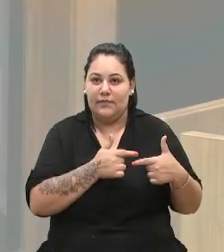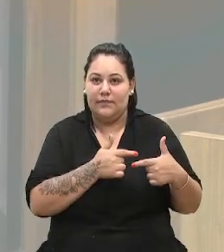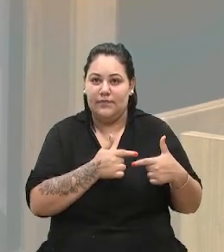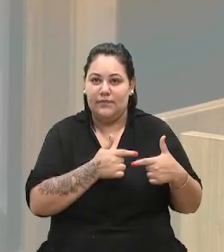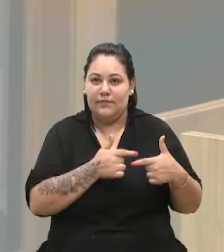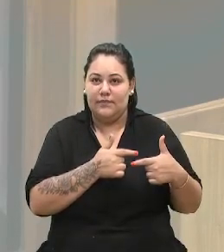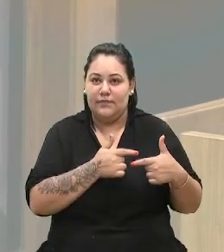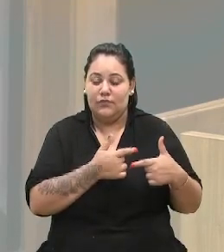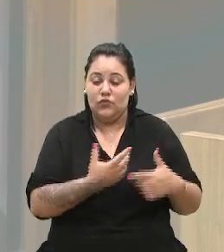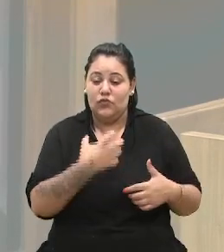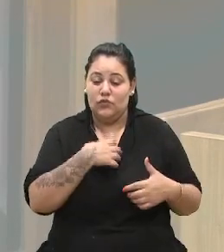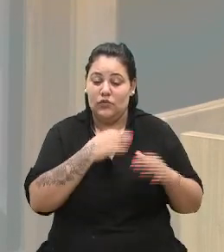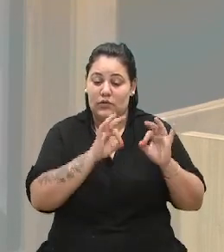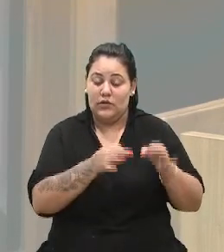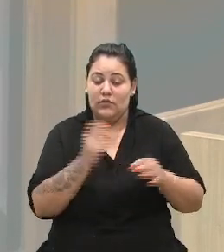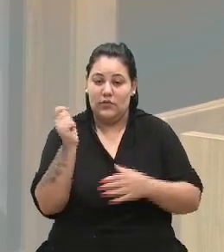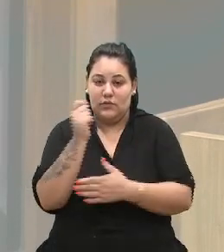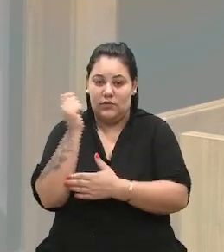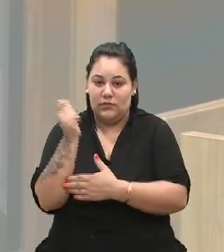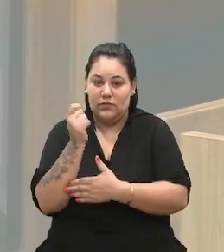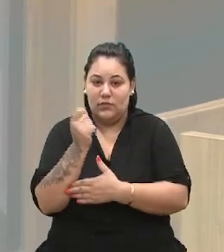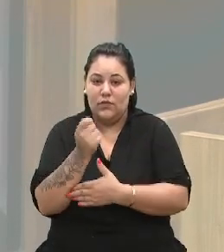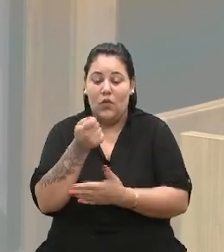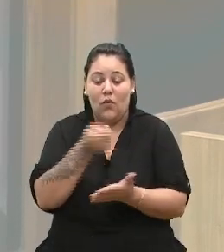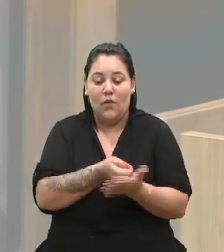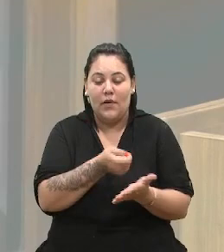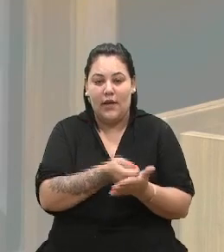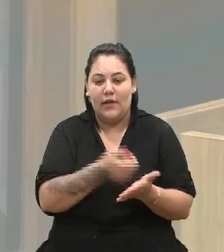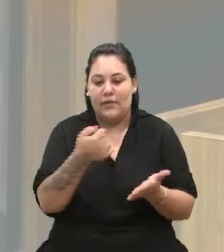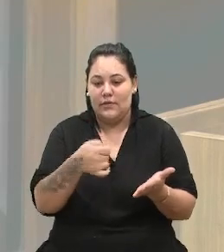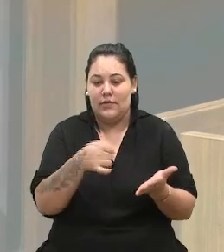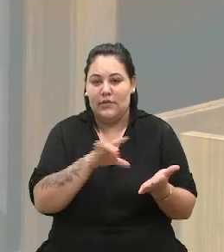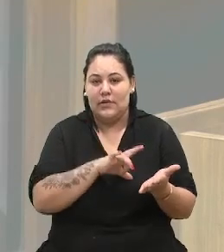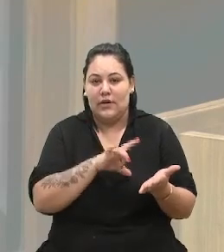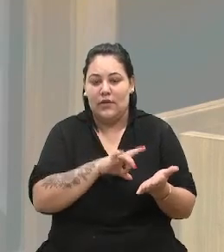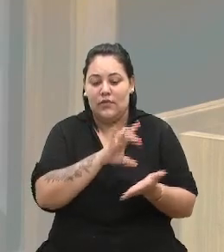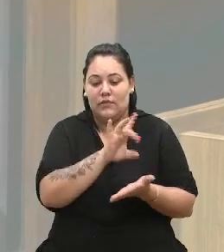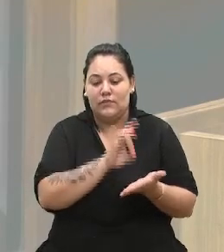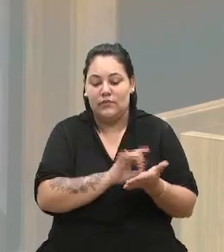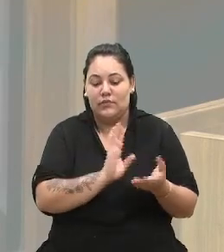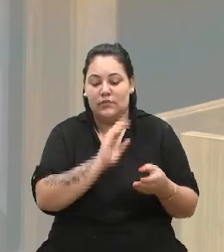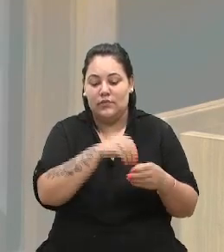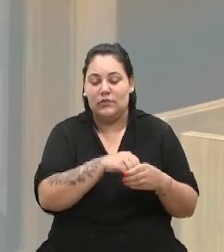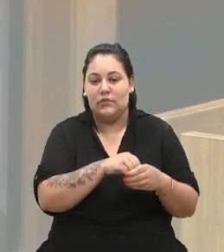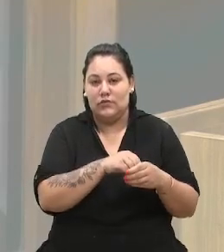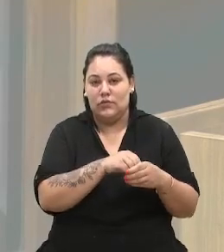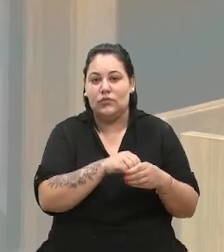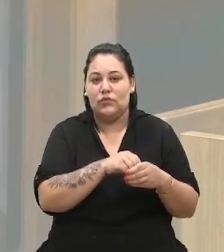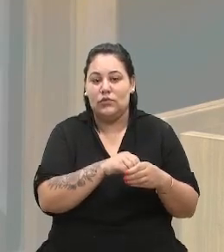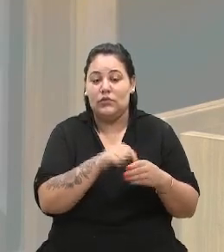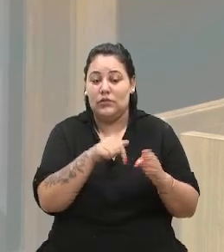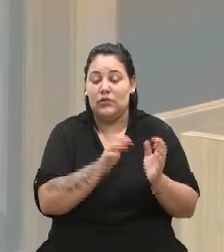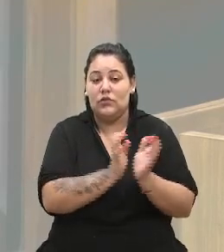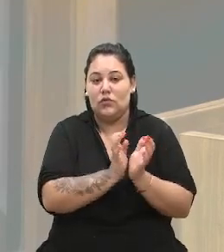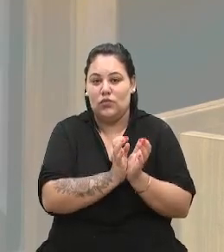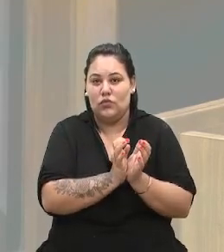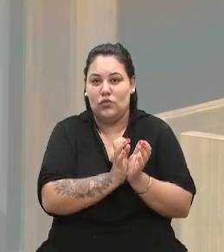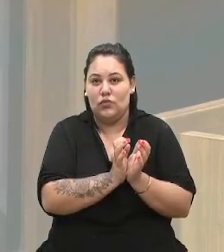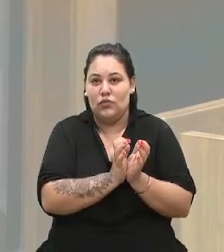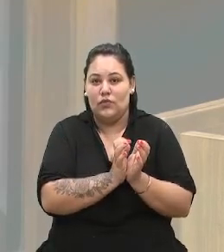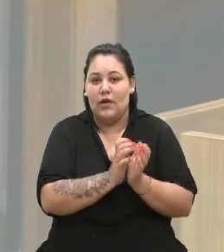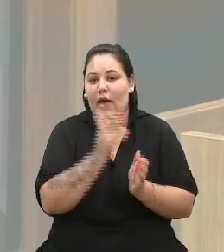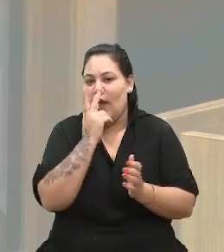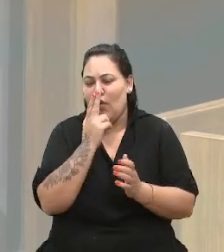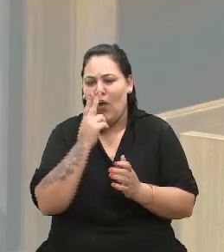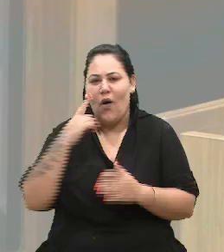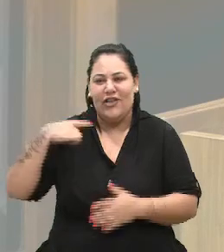regular no Rio Grande do Sul, obrigatoriamente têm que estar registrados no Conselho. Só para ficar um comparativo com vocês, é como se fosse a Ordem dos